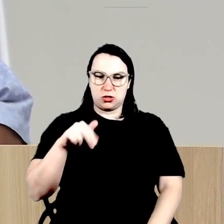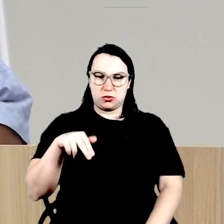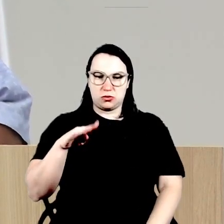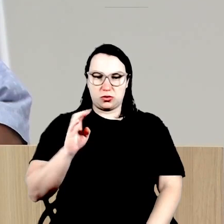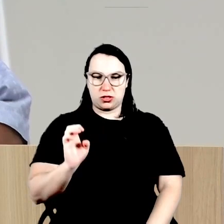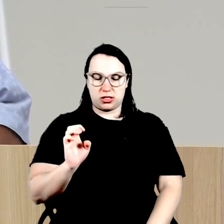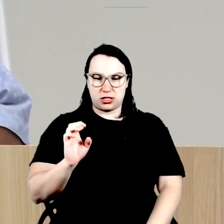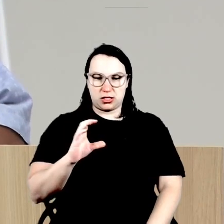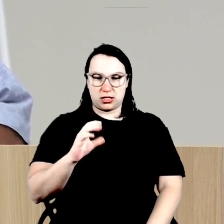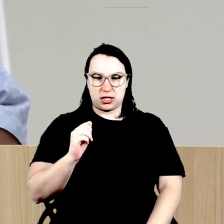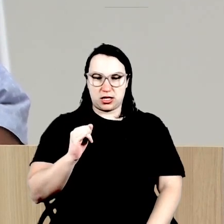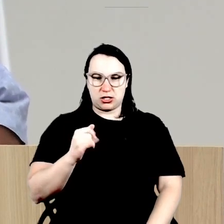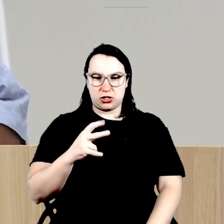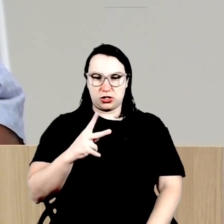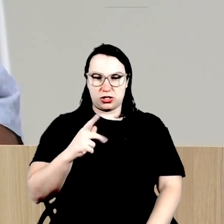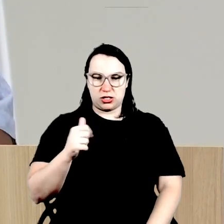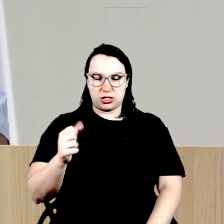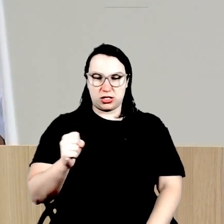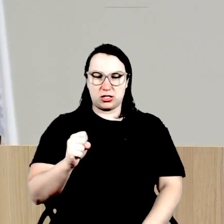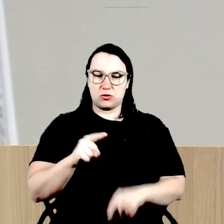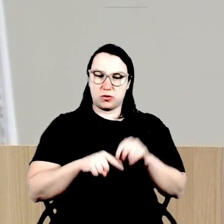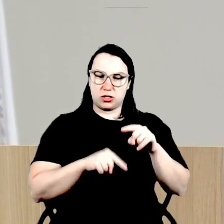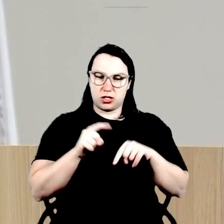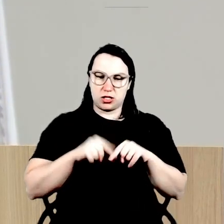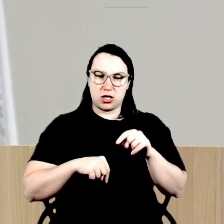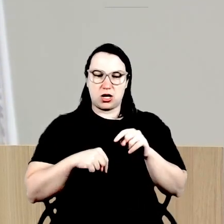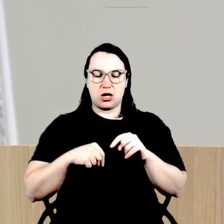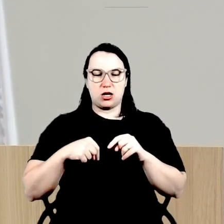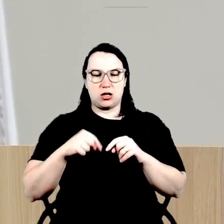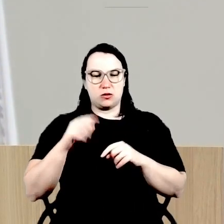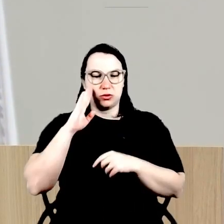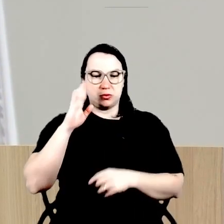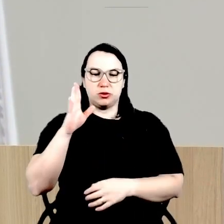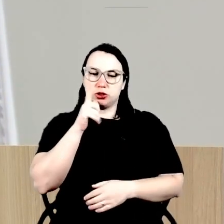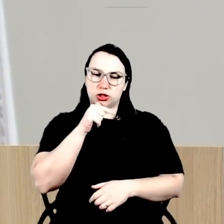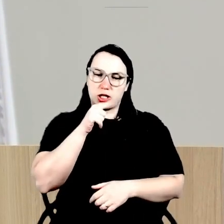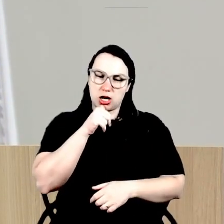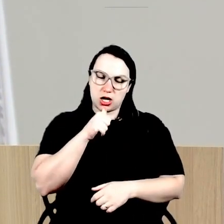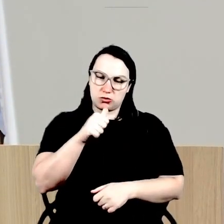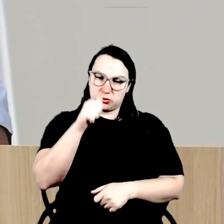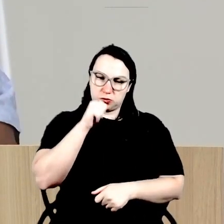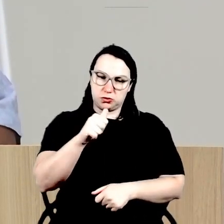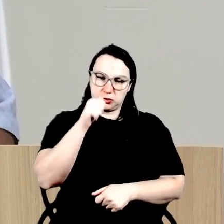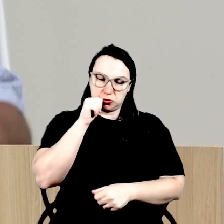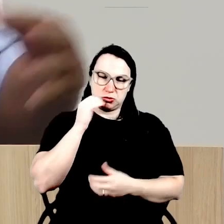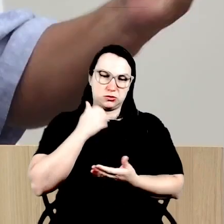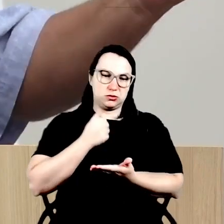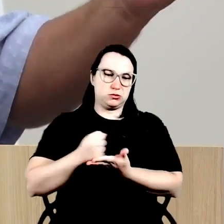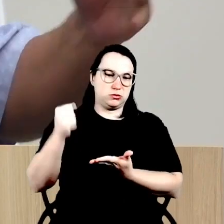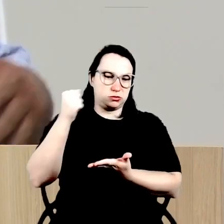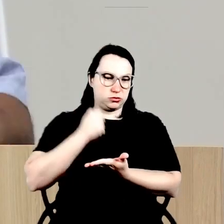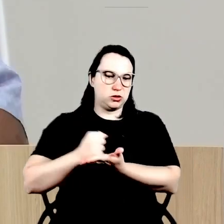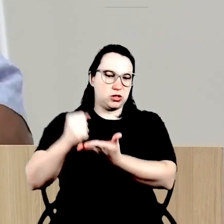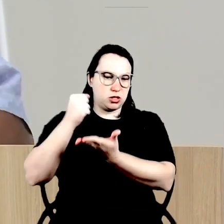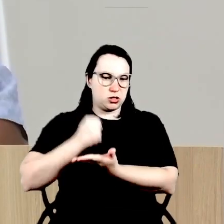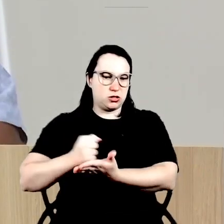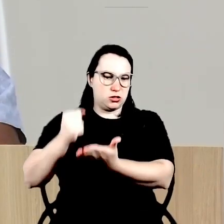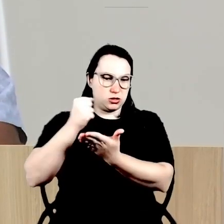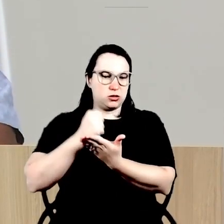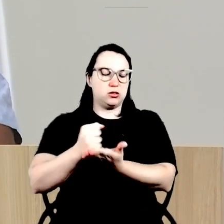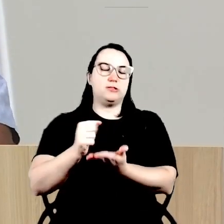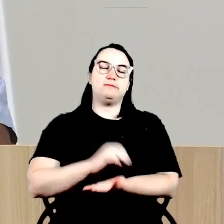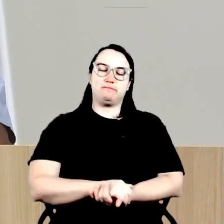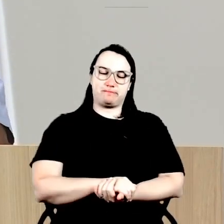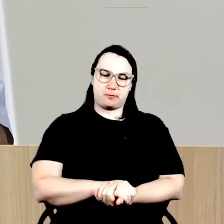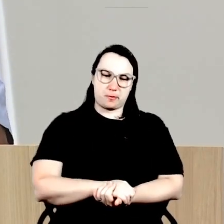os materiais os produtos principalmente água mineral chegando para enviar esse povo eh nesta época se usa